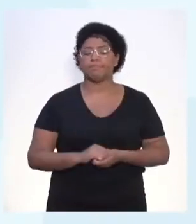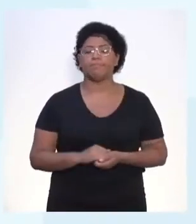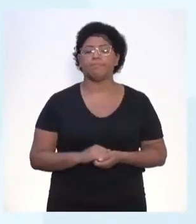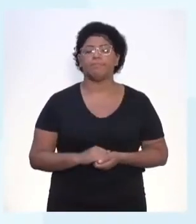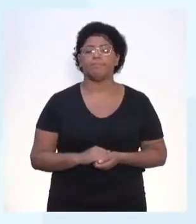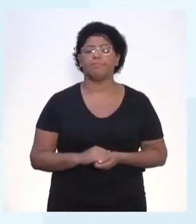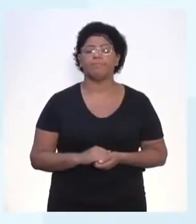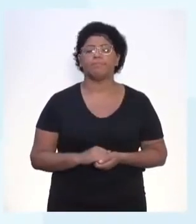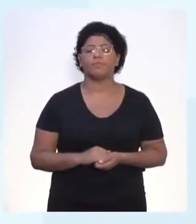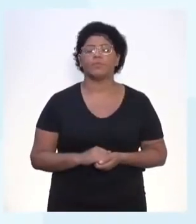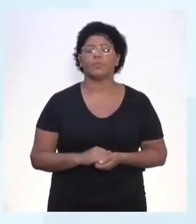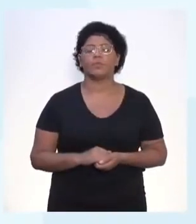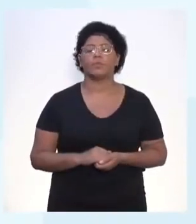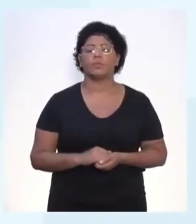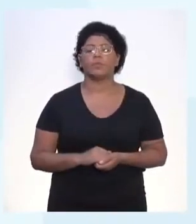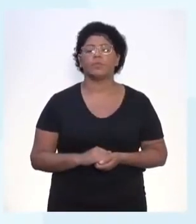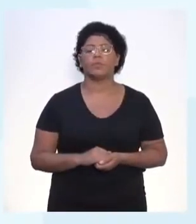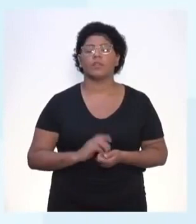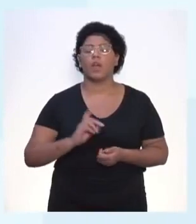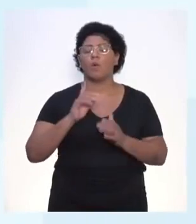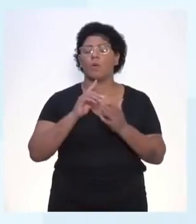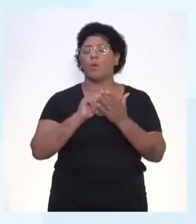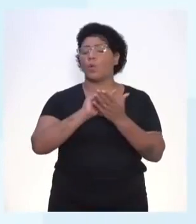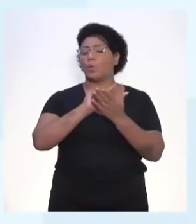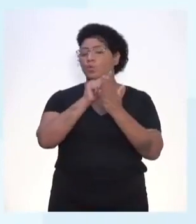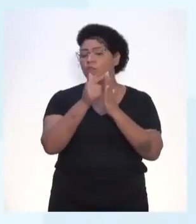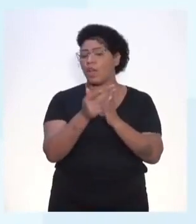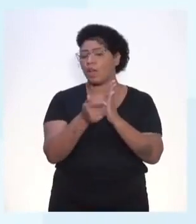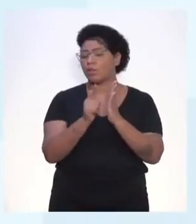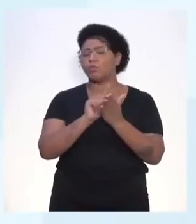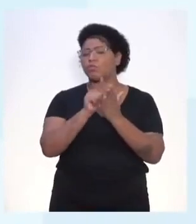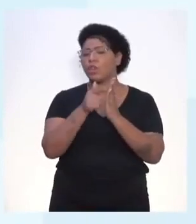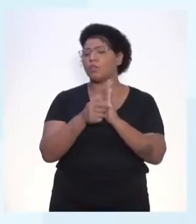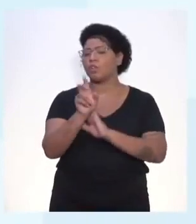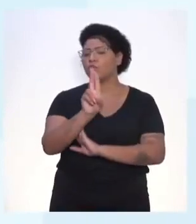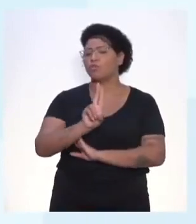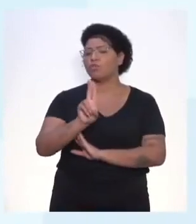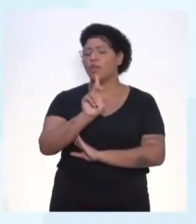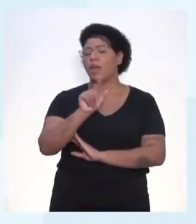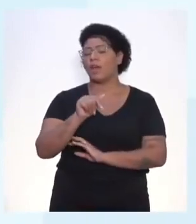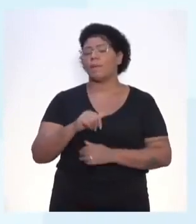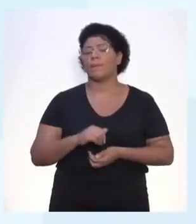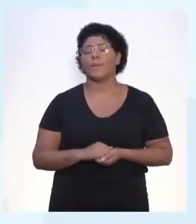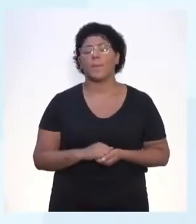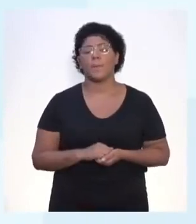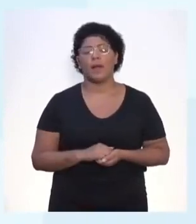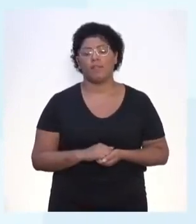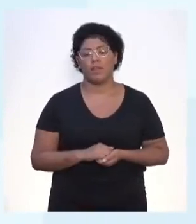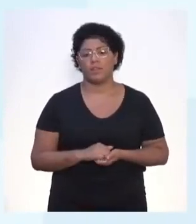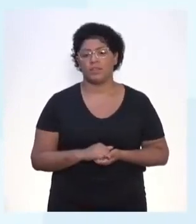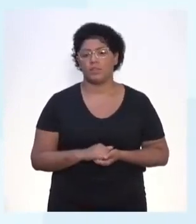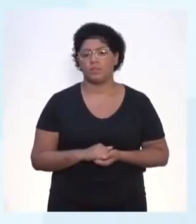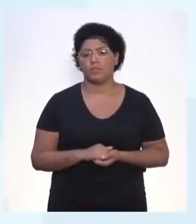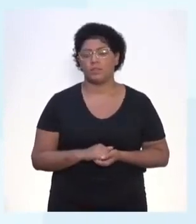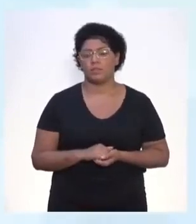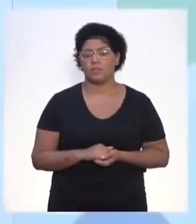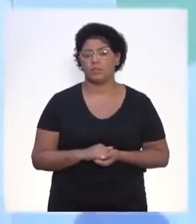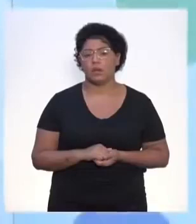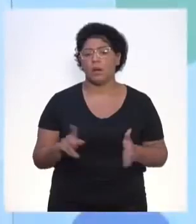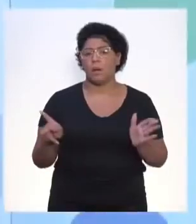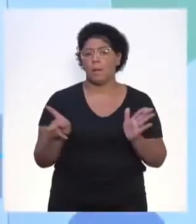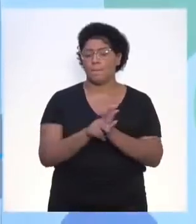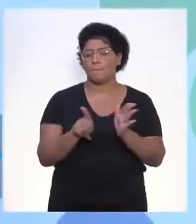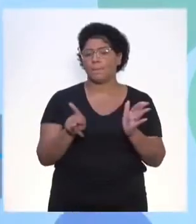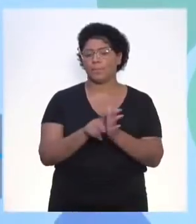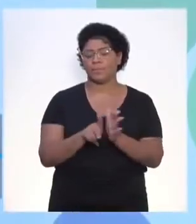O texto descritivo, sim, o texto do tipo descritivo. Mas qual o gênero, né? O gênero que a gente quer dizer é o texto propriamente